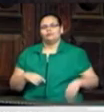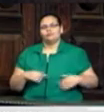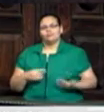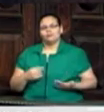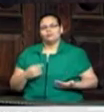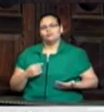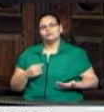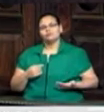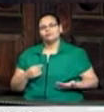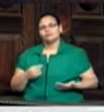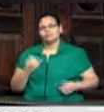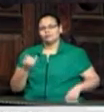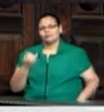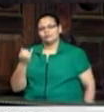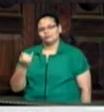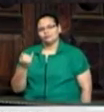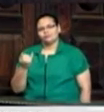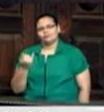relevante.